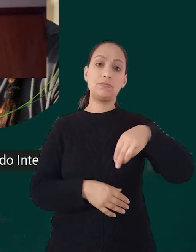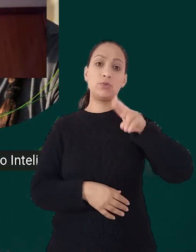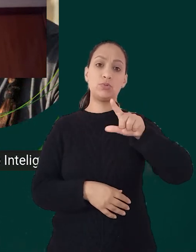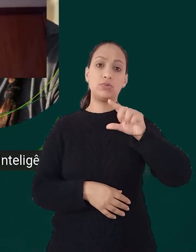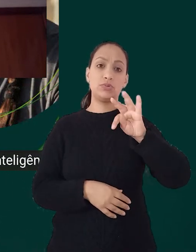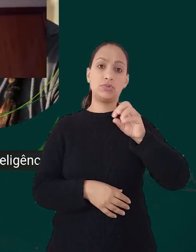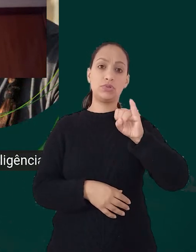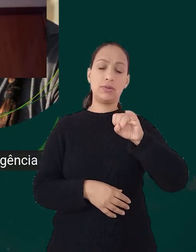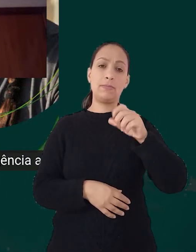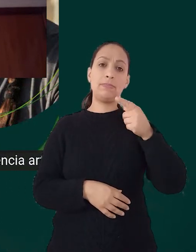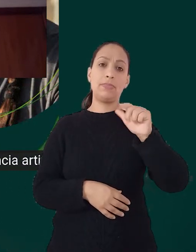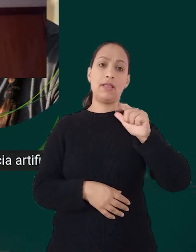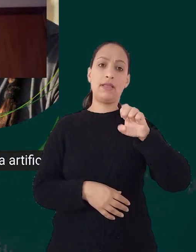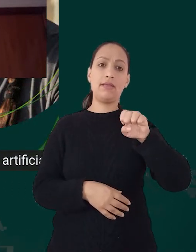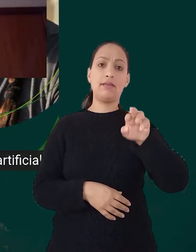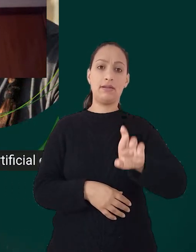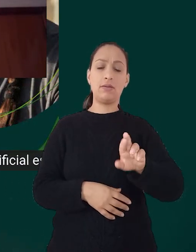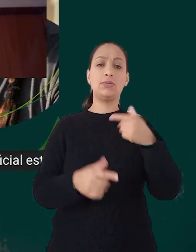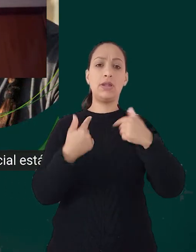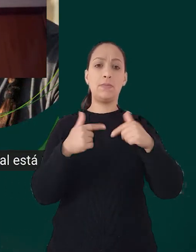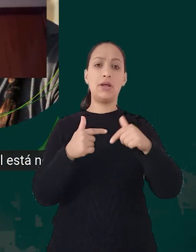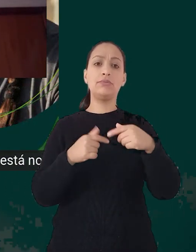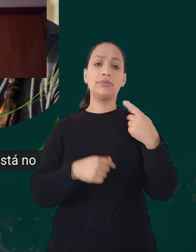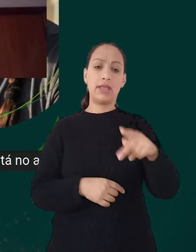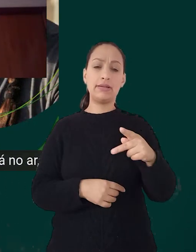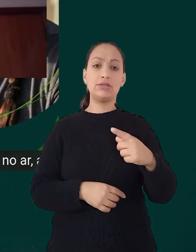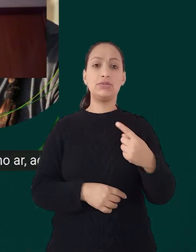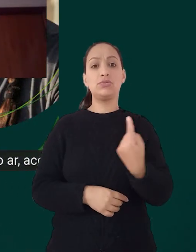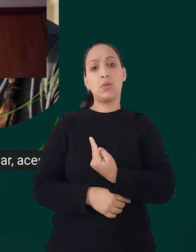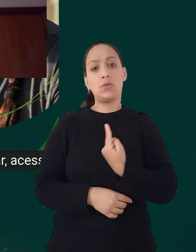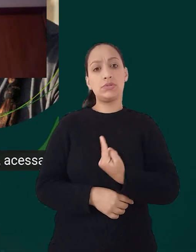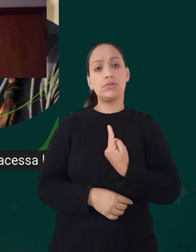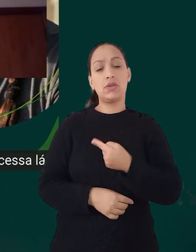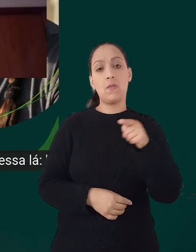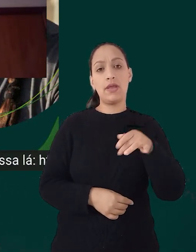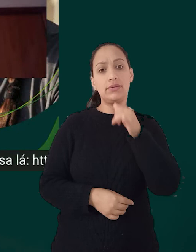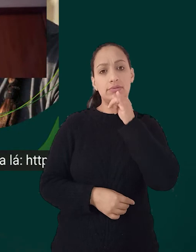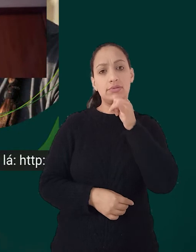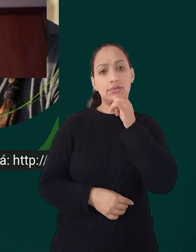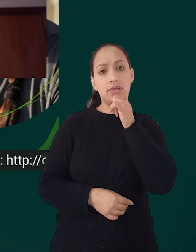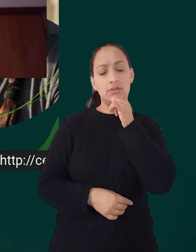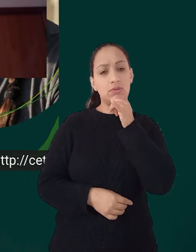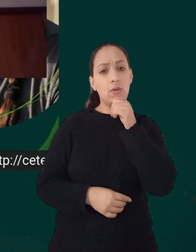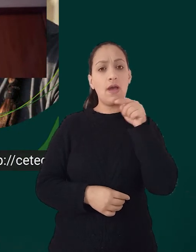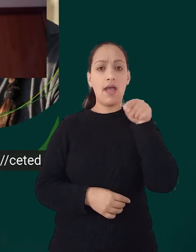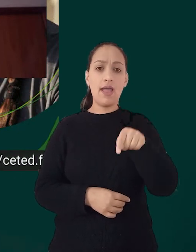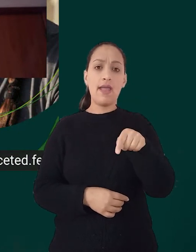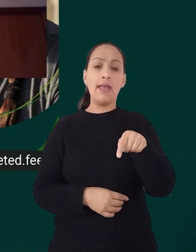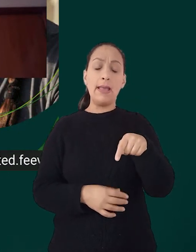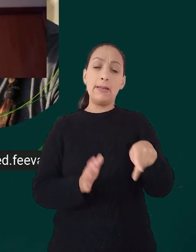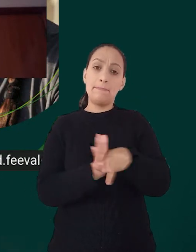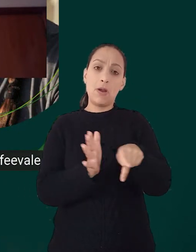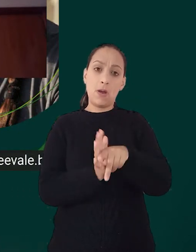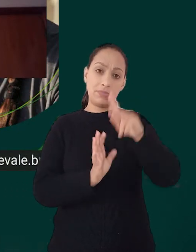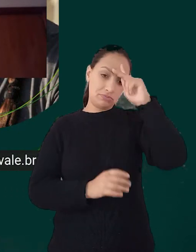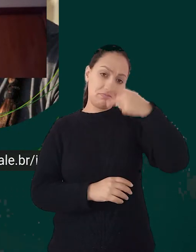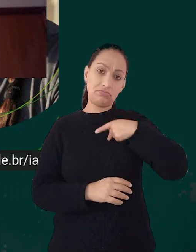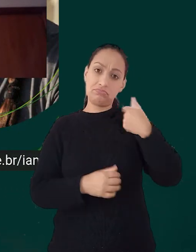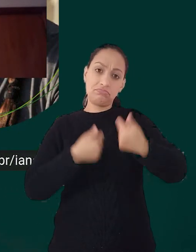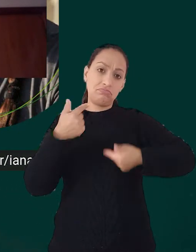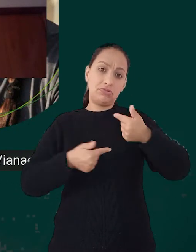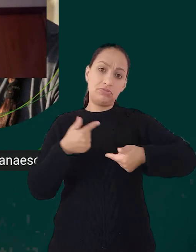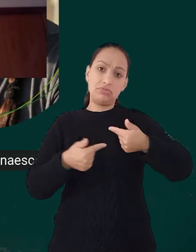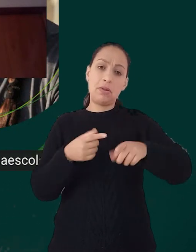bastante do programador inicialmente, bem solitário, onde ele vai testando sozinho, ele com ele mesmo, e ele se matando, só